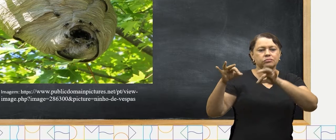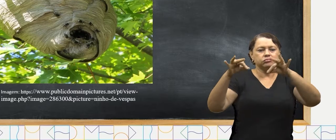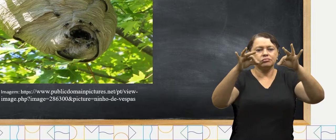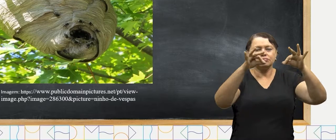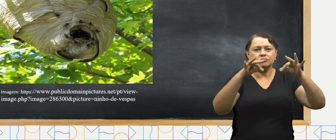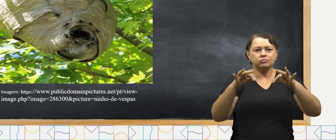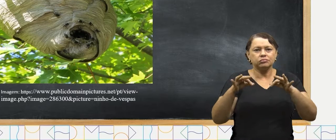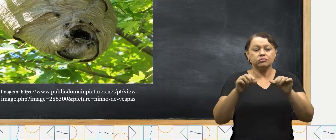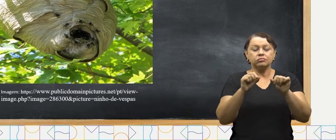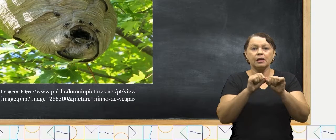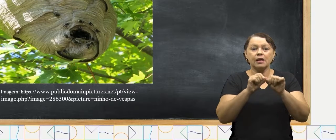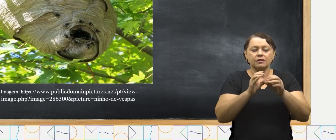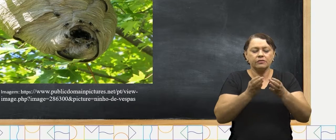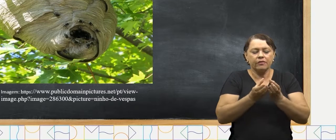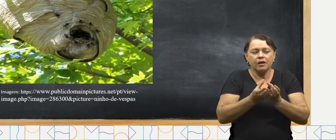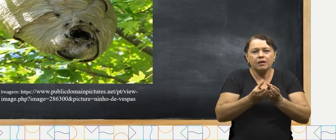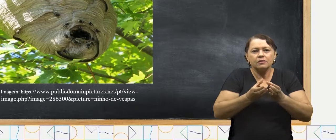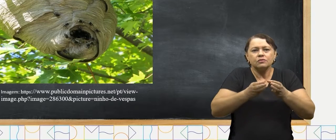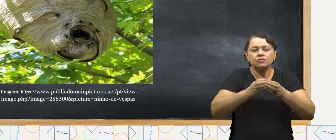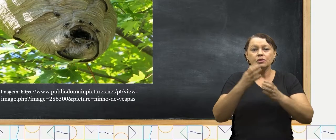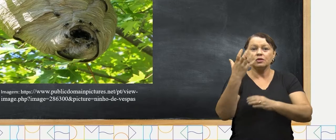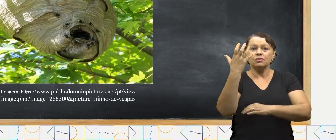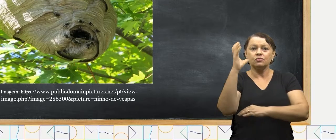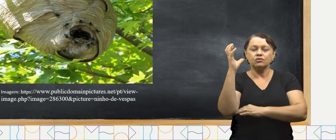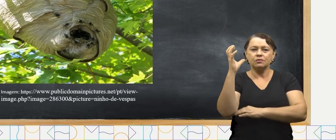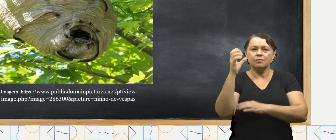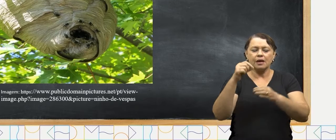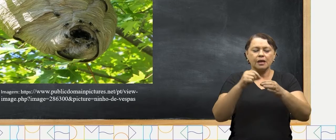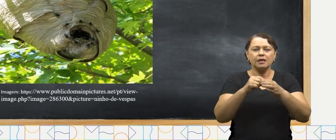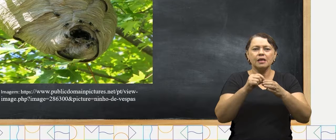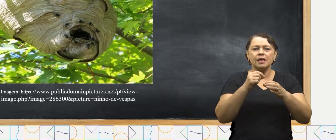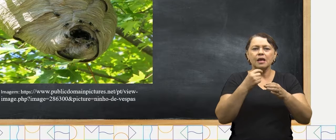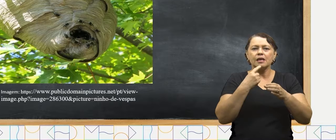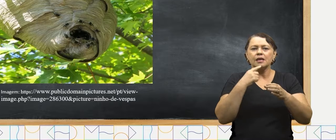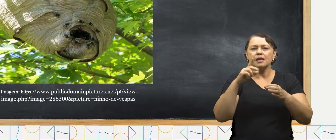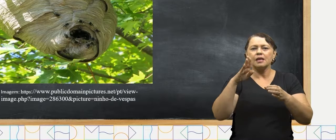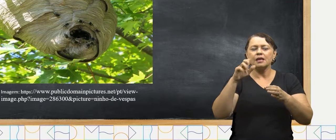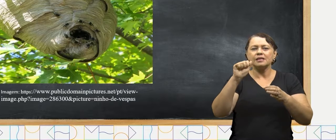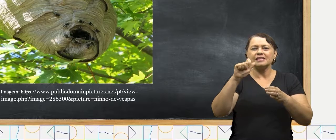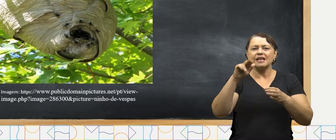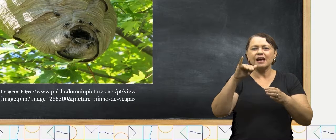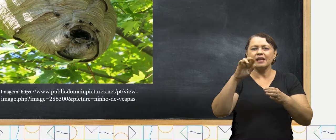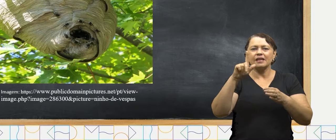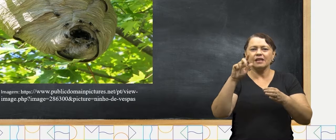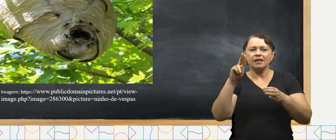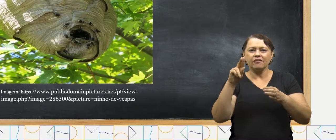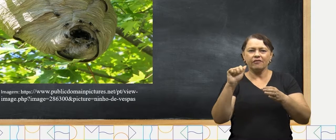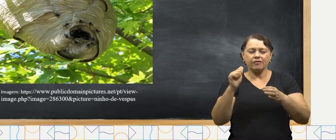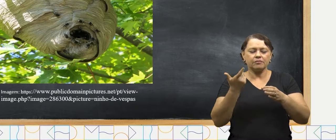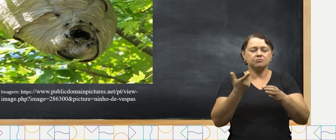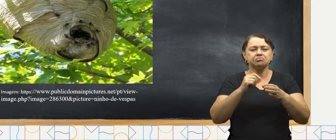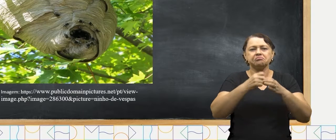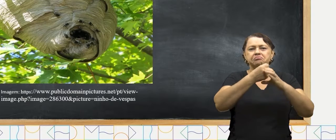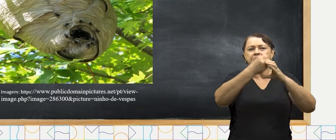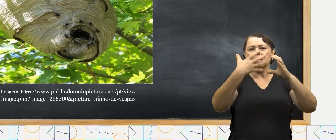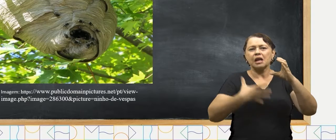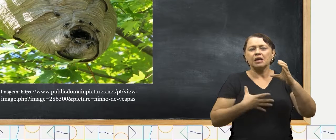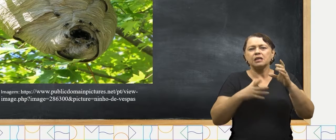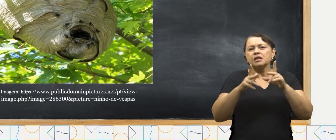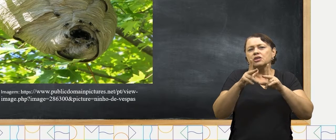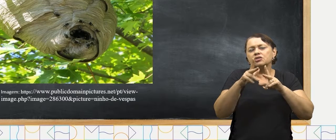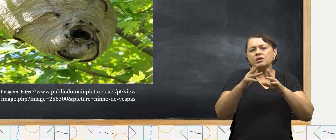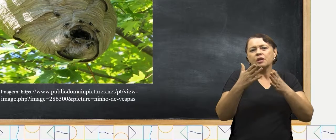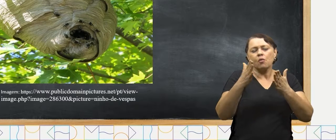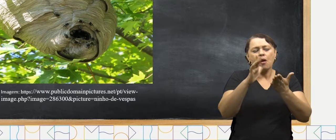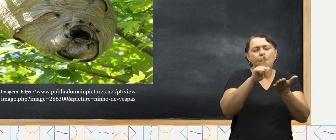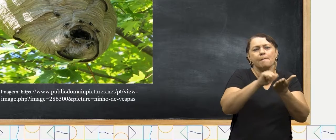fazem os seus ninhos de polpa de madeira mastigada e saliva, dando-lhe características semelhantes a